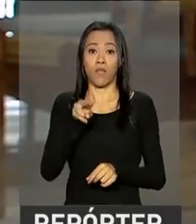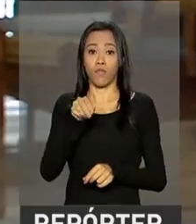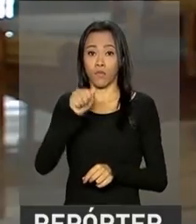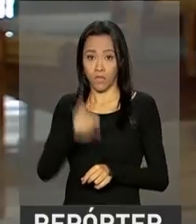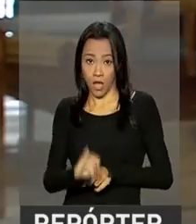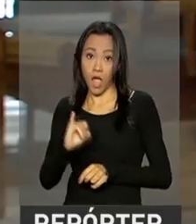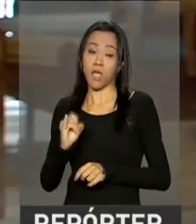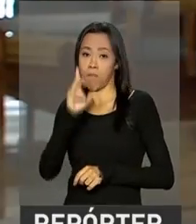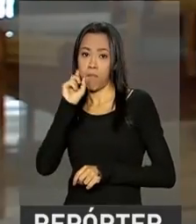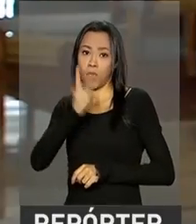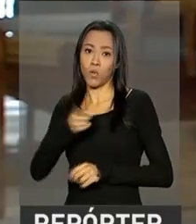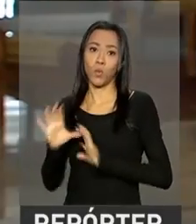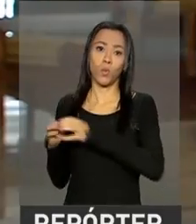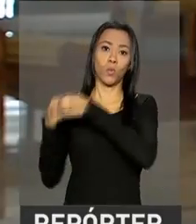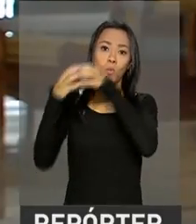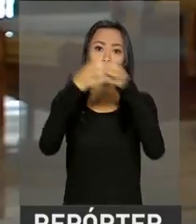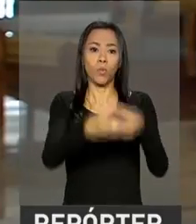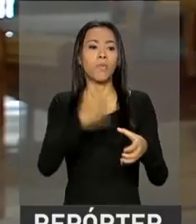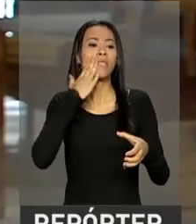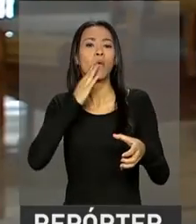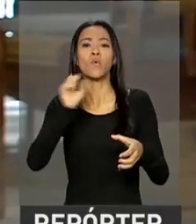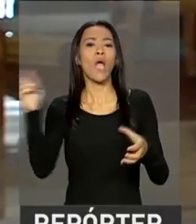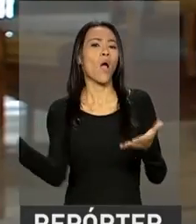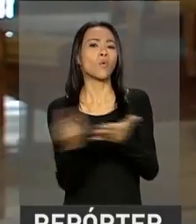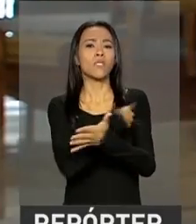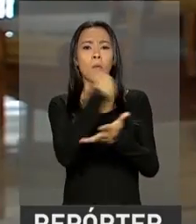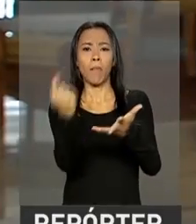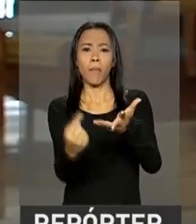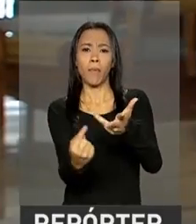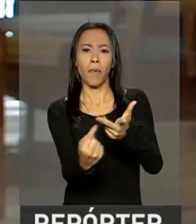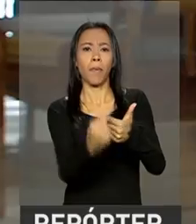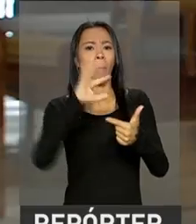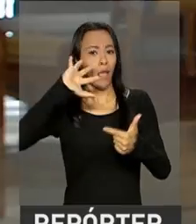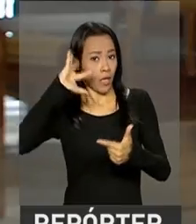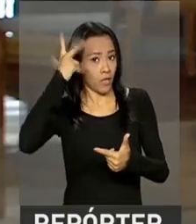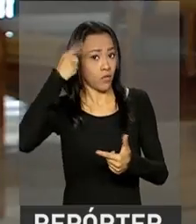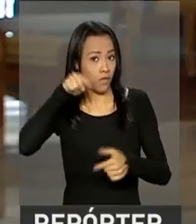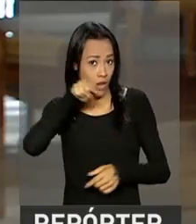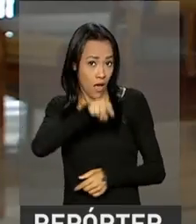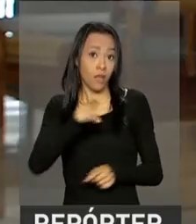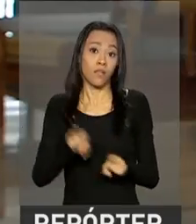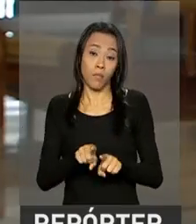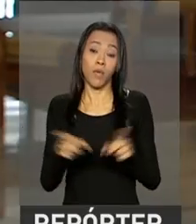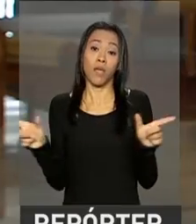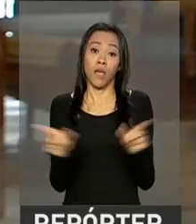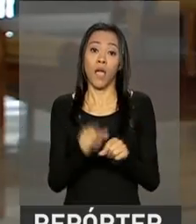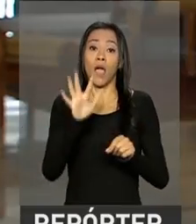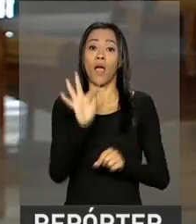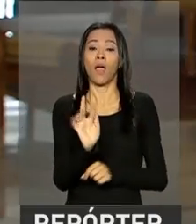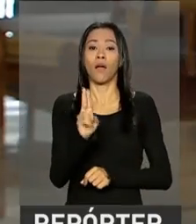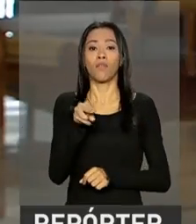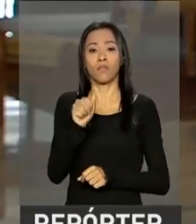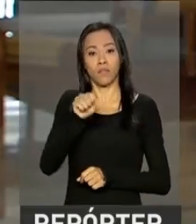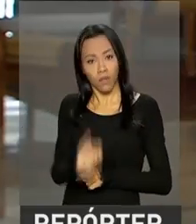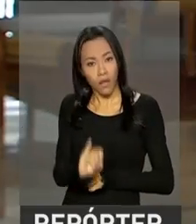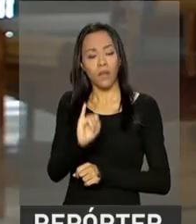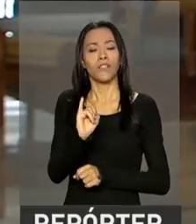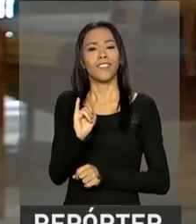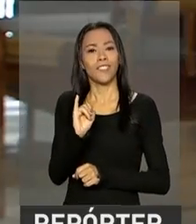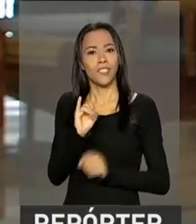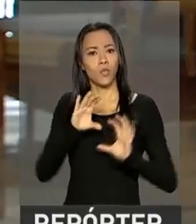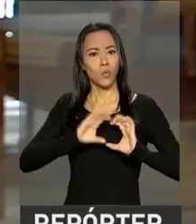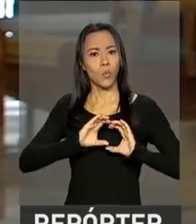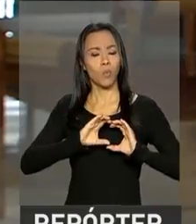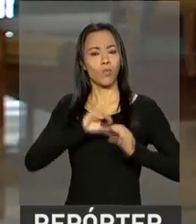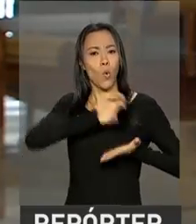mobilizados tomando as providências necessárias a funai também afirmou que estabeleceu um conselho de